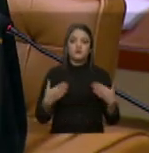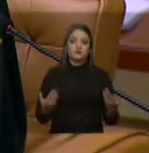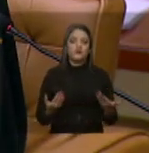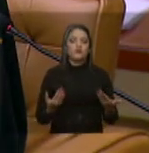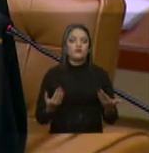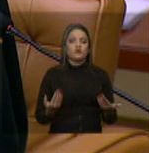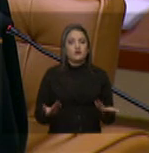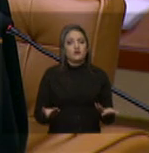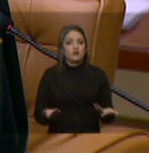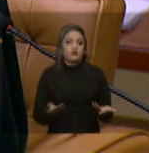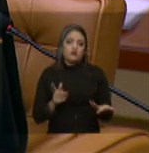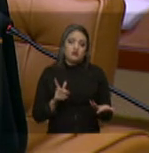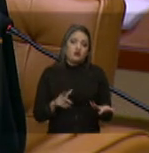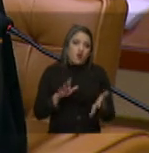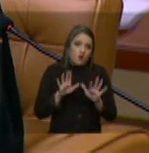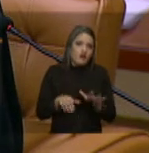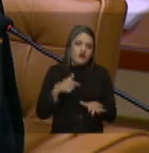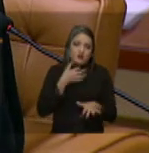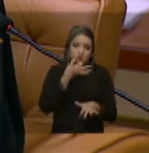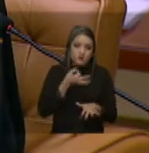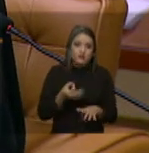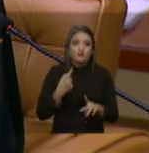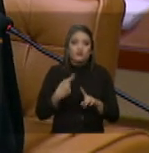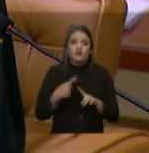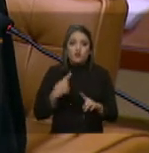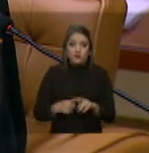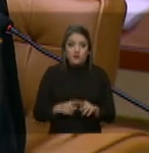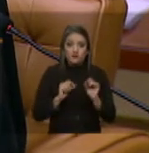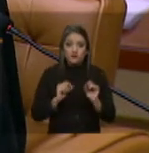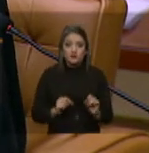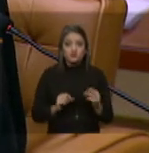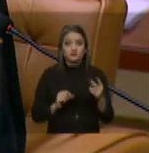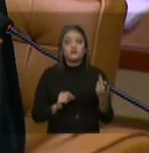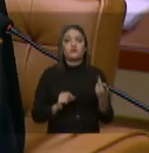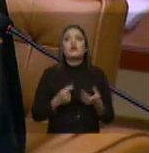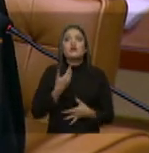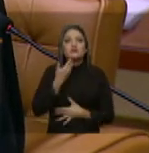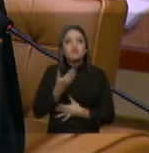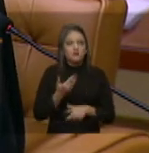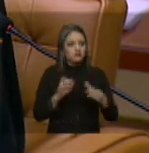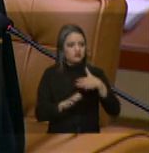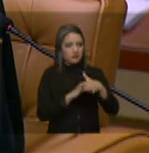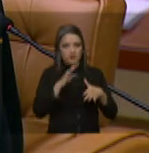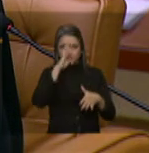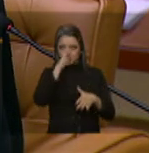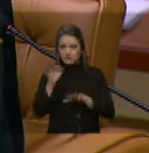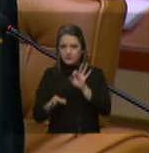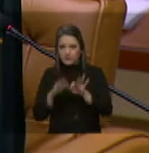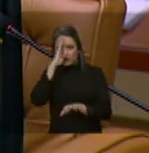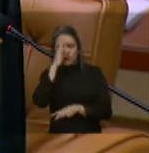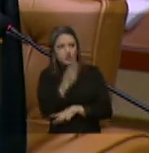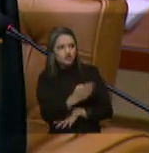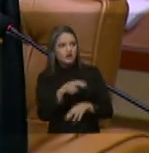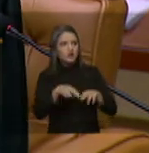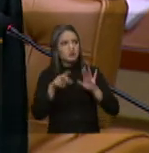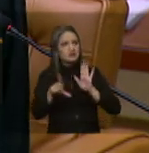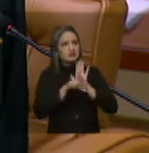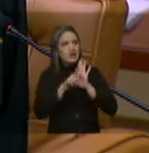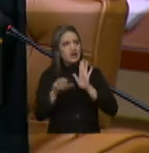as cartas rogatórias É porque ele a utilização dessas requisições diretas Com base no Marco civil da internet